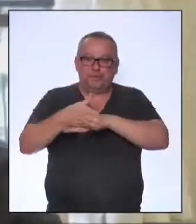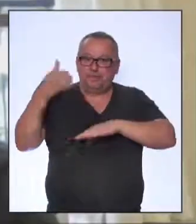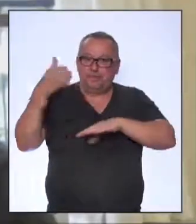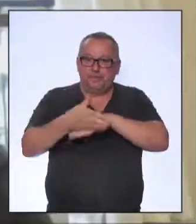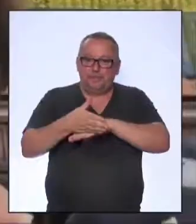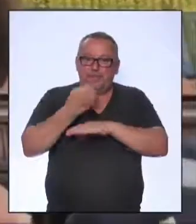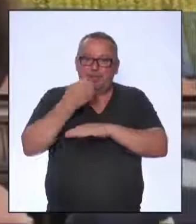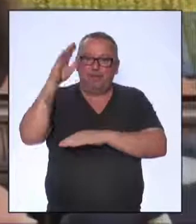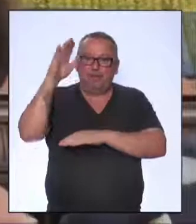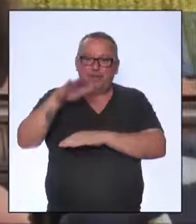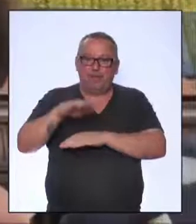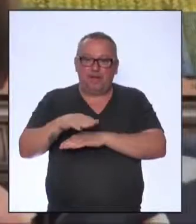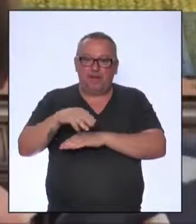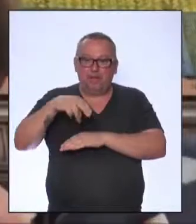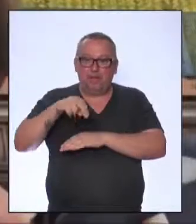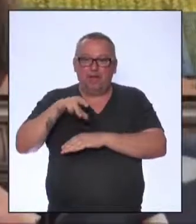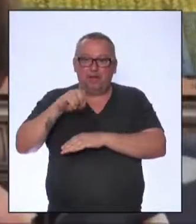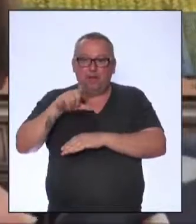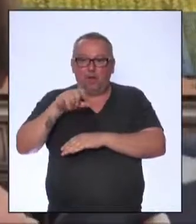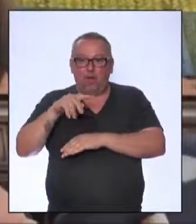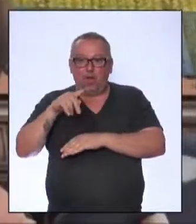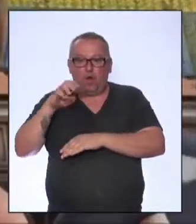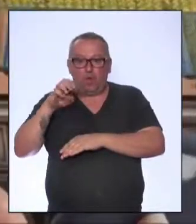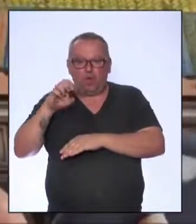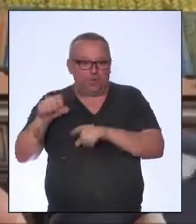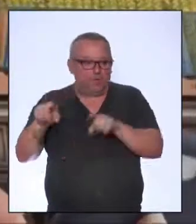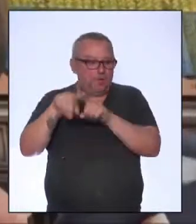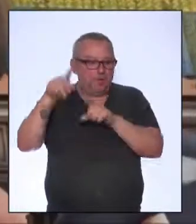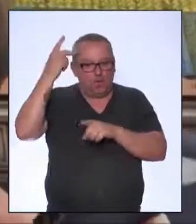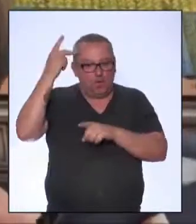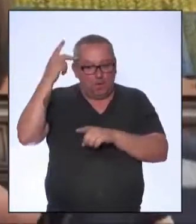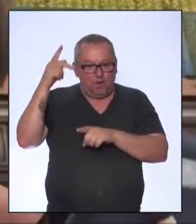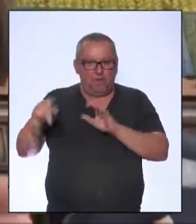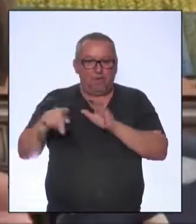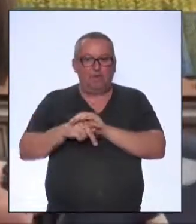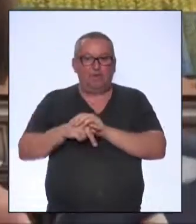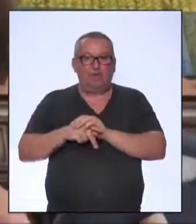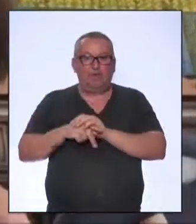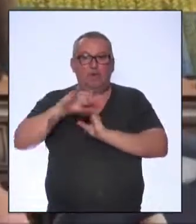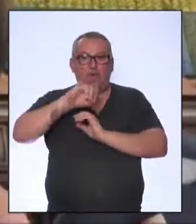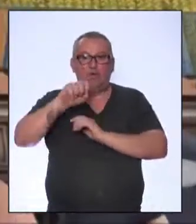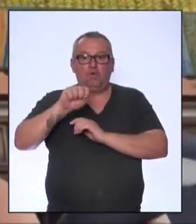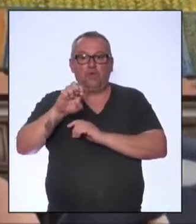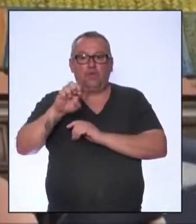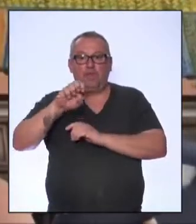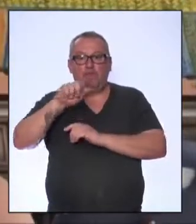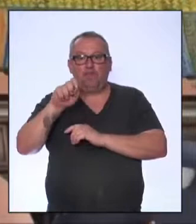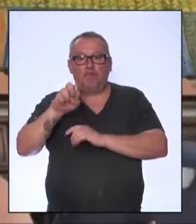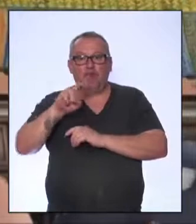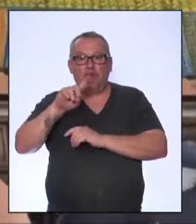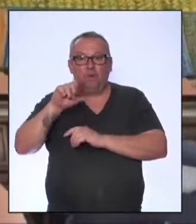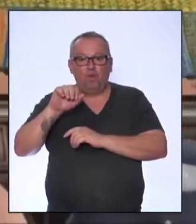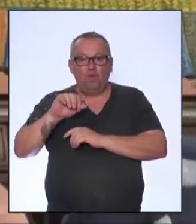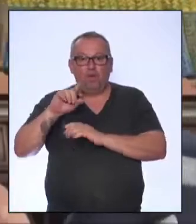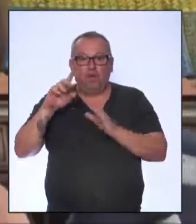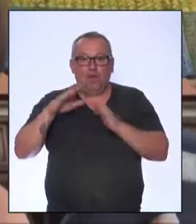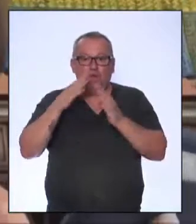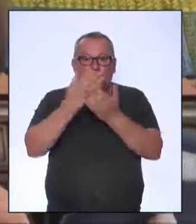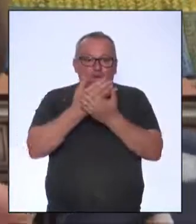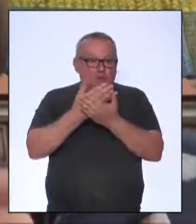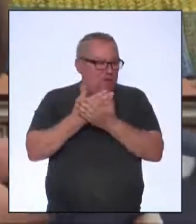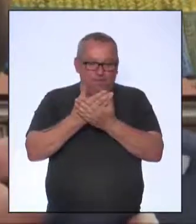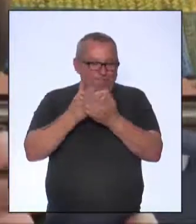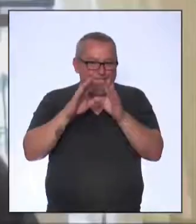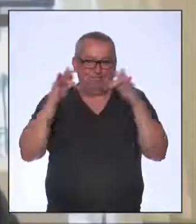Boa tarde, Mário Lopes, Itapuranga, São Paulo, Proeler. José Geraldo não é uma escola, é uma